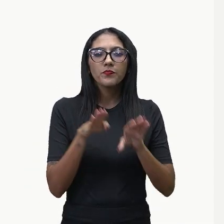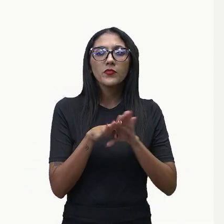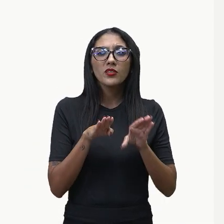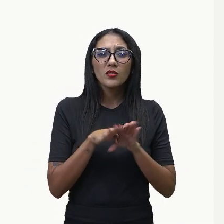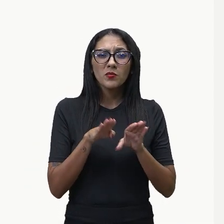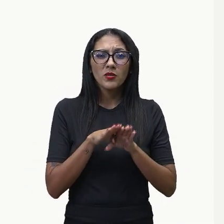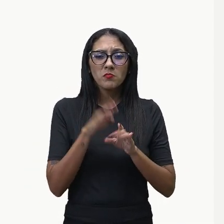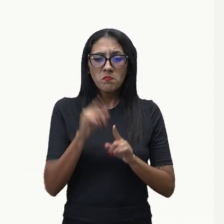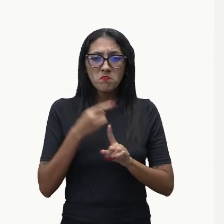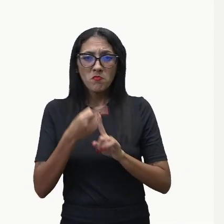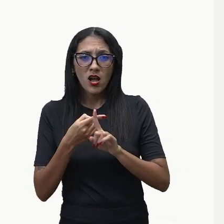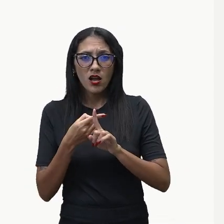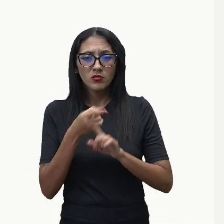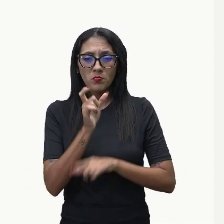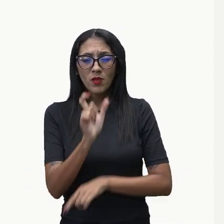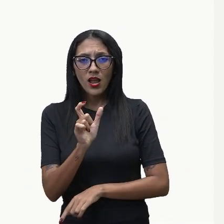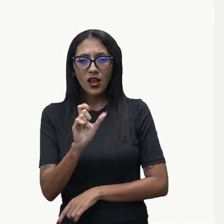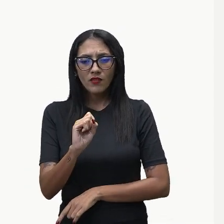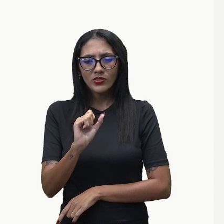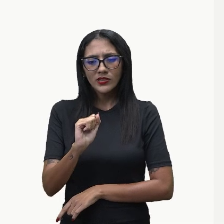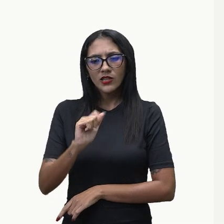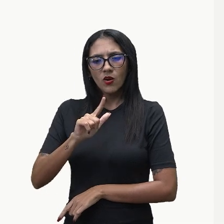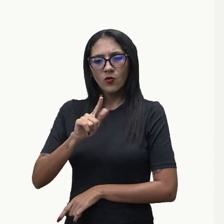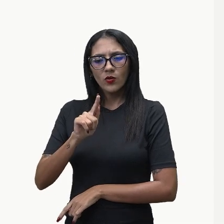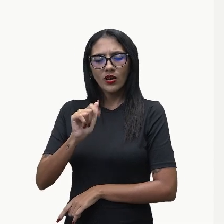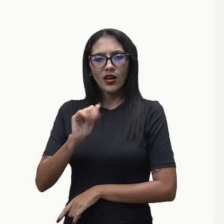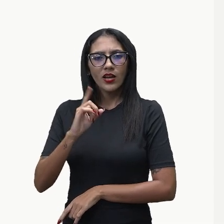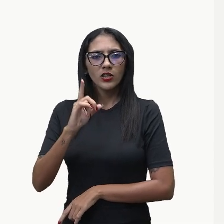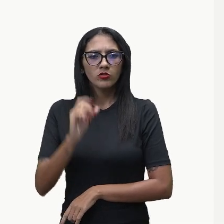salgado, observem que há uma repetição